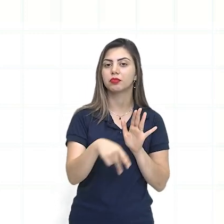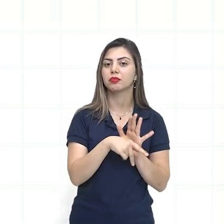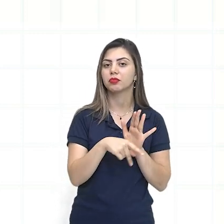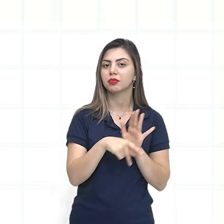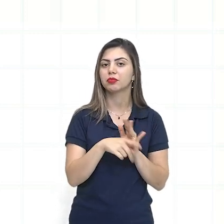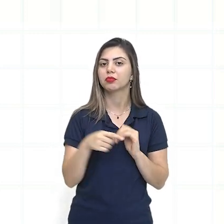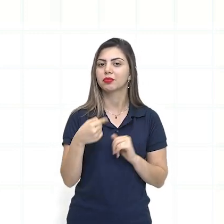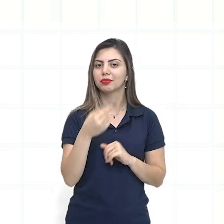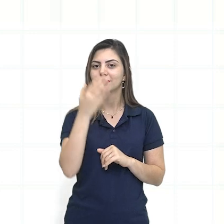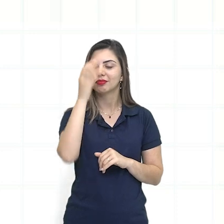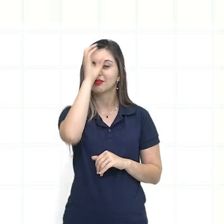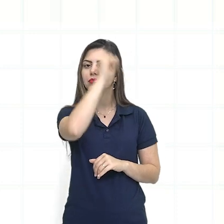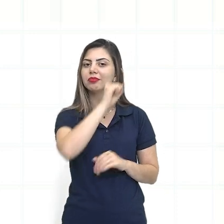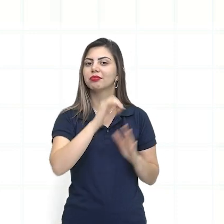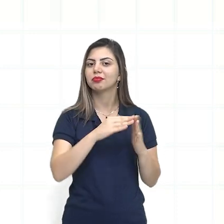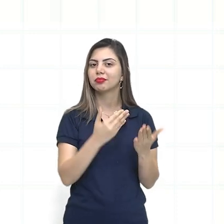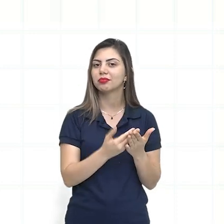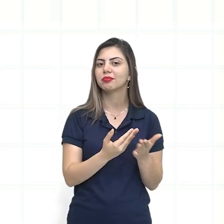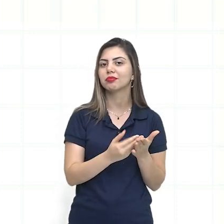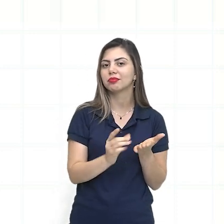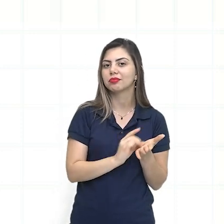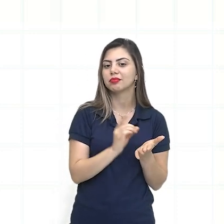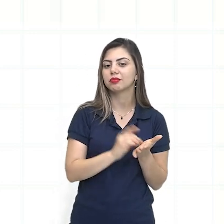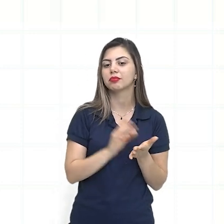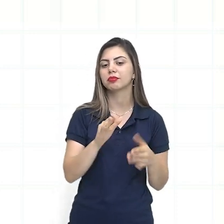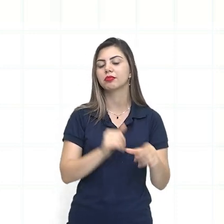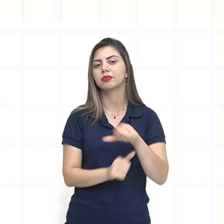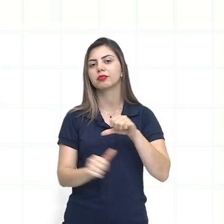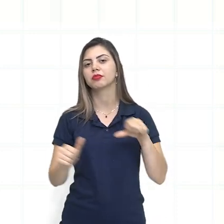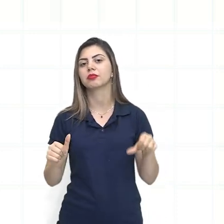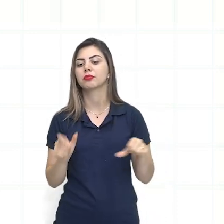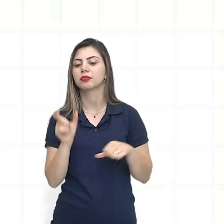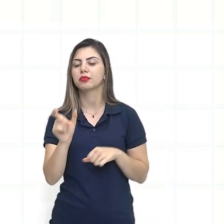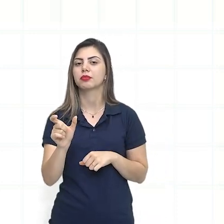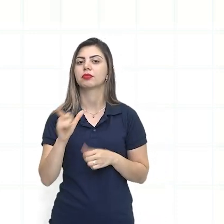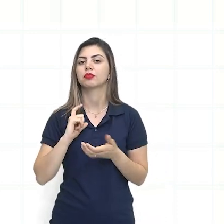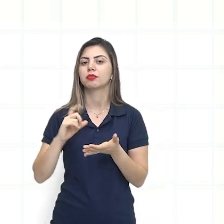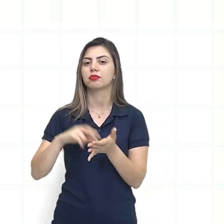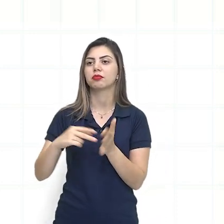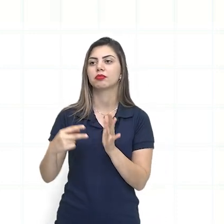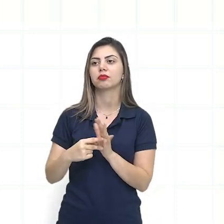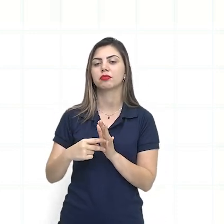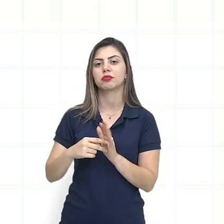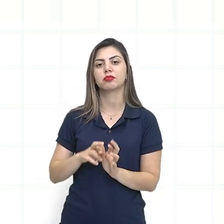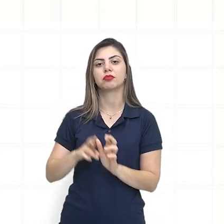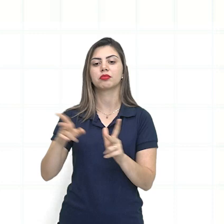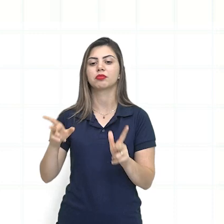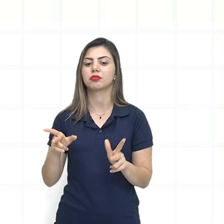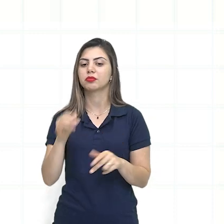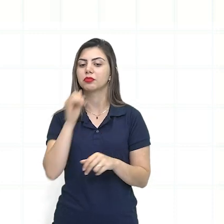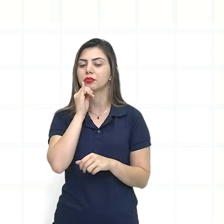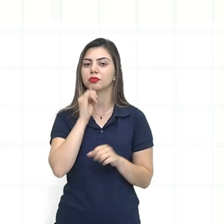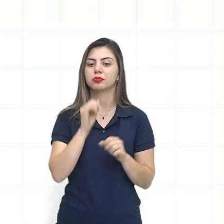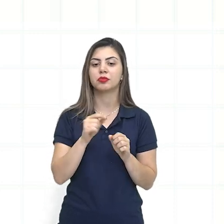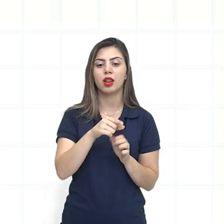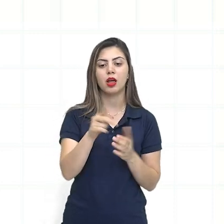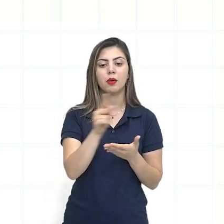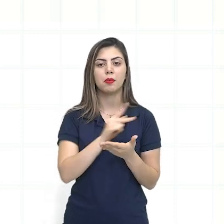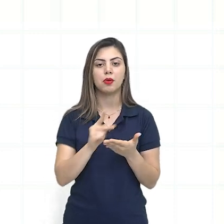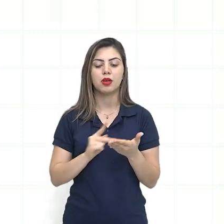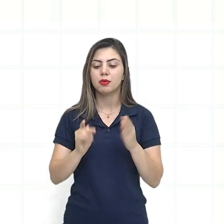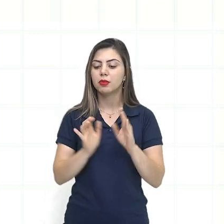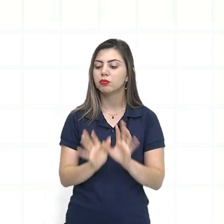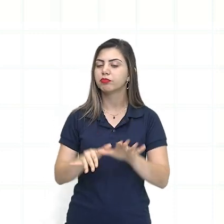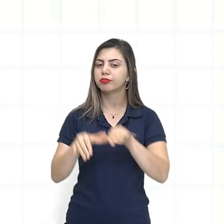escola. Tá bom? Agora, olha o sentido figurado. Os poemas são pássaros.